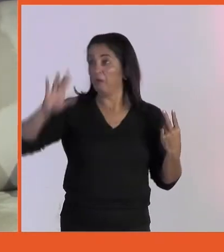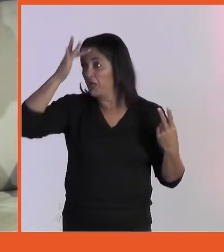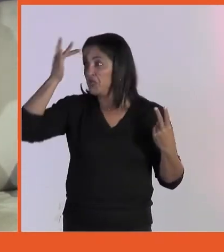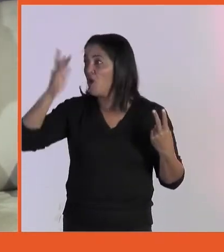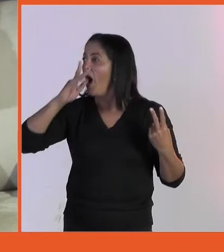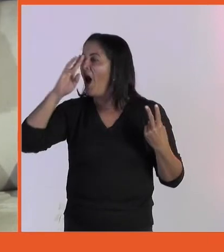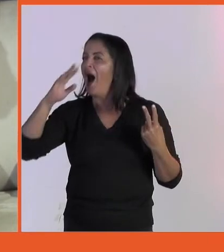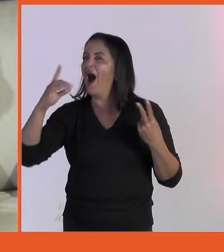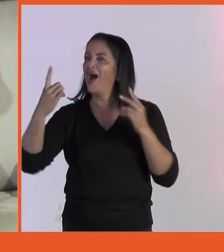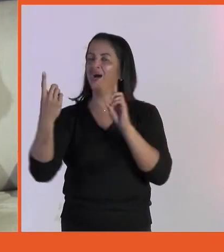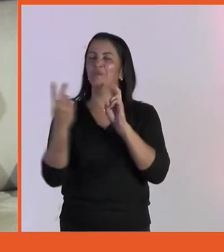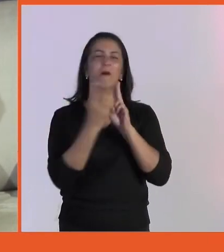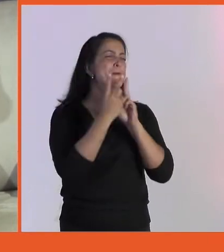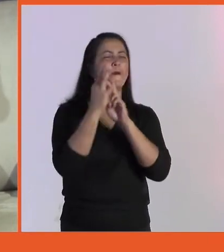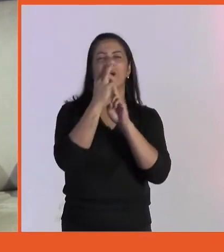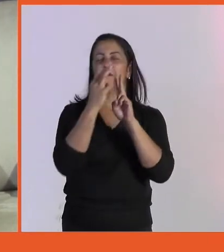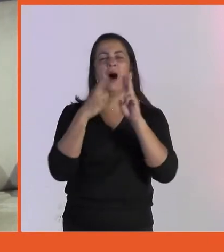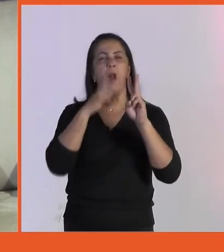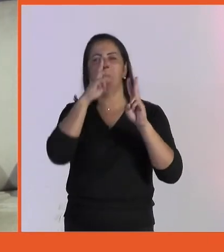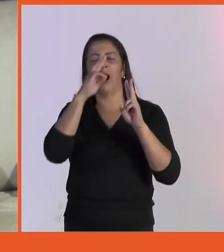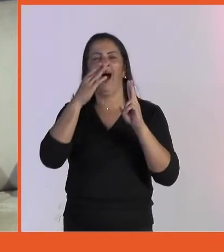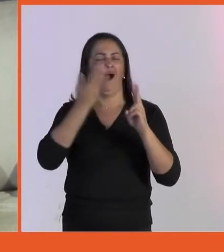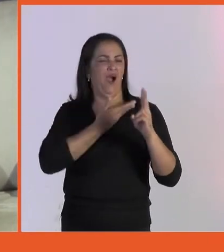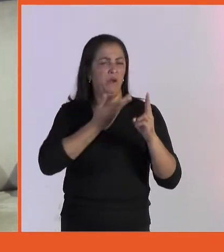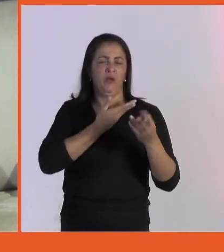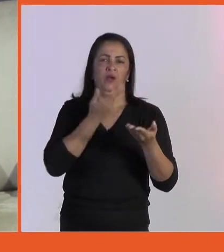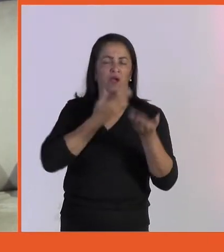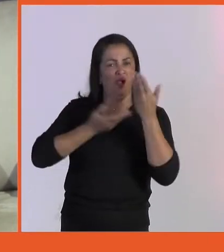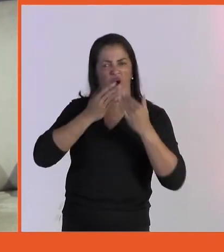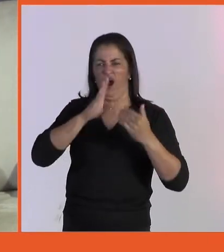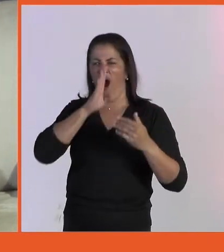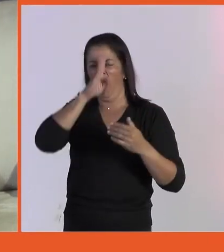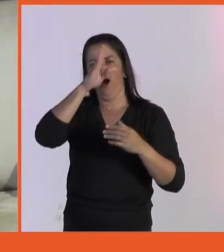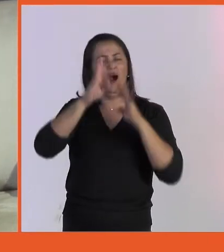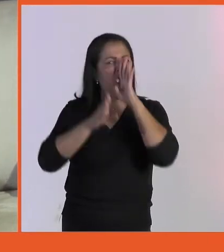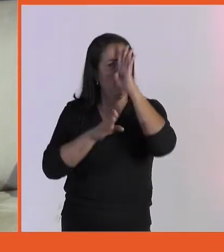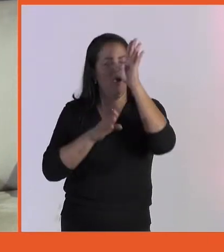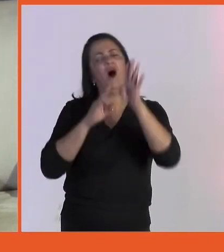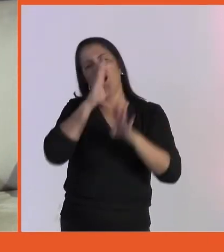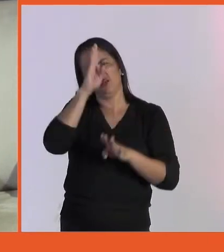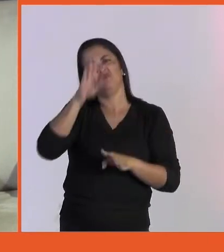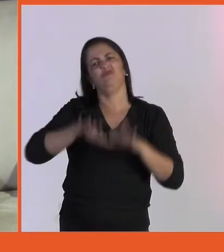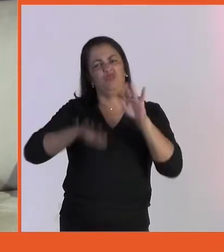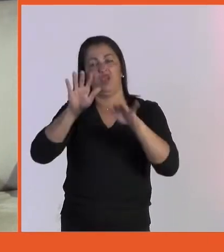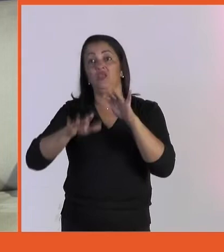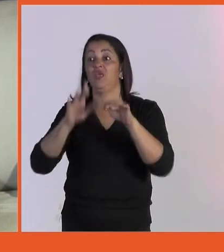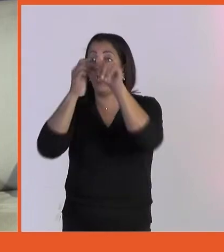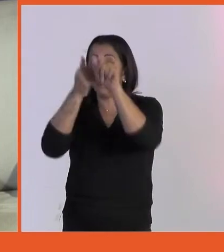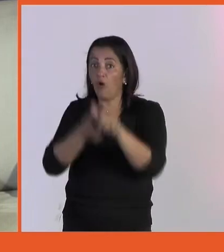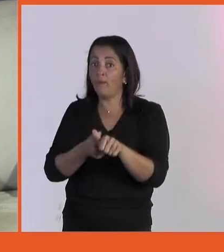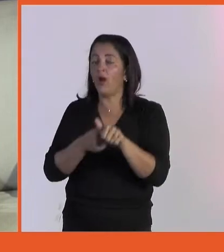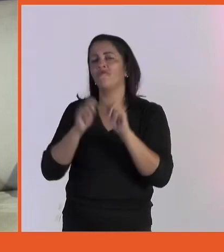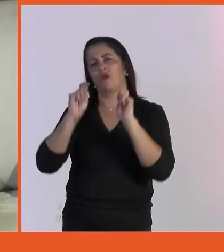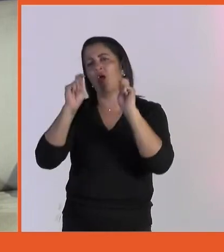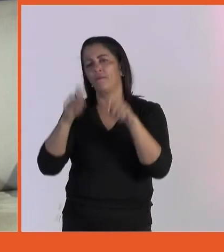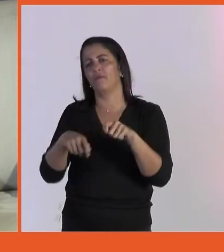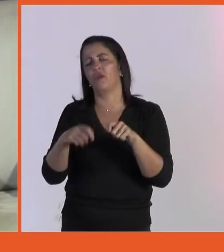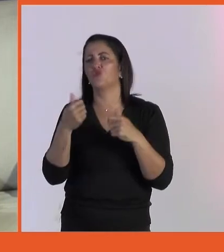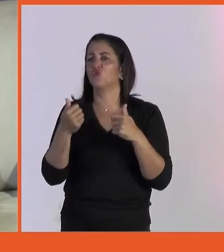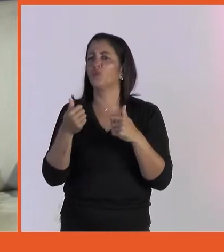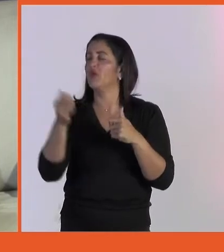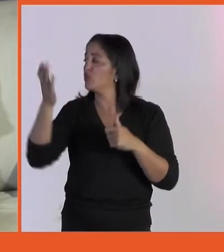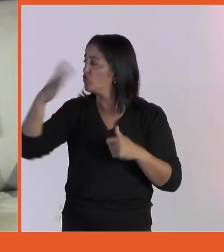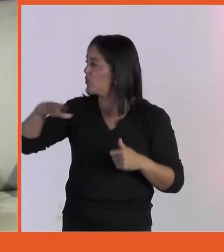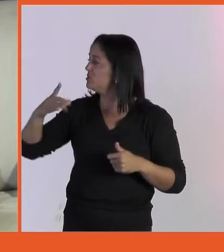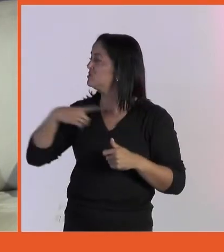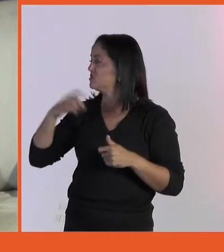pessoas voltaram com essa necessidade de, pô, se a pessoa vê a gente, vocês fizeram a companhia pra mim na quarentena, isso, sabe? É que eu acho gostando. Que todos nós,